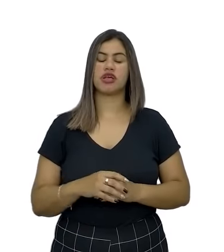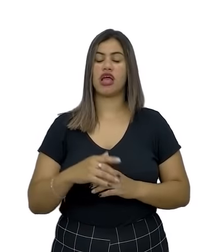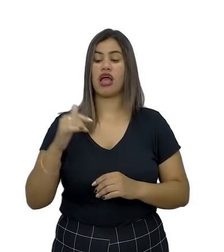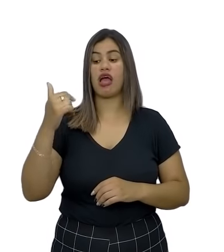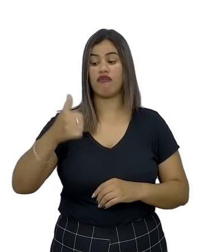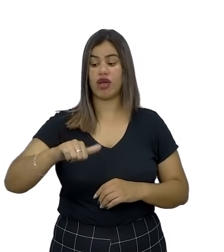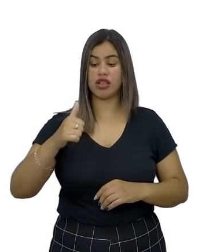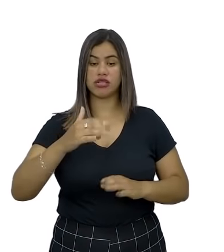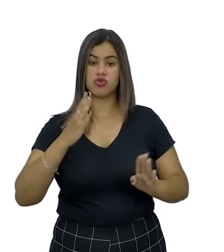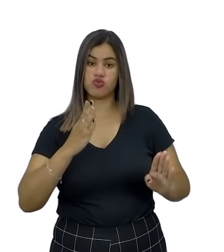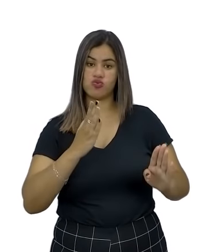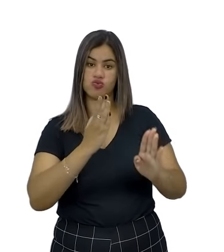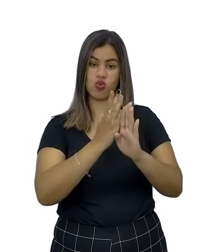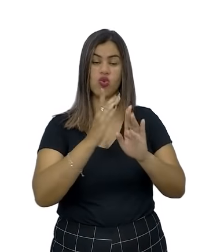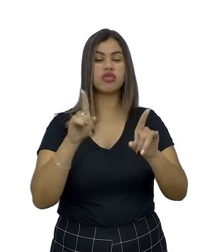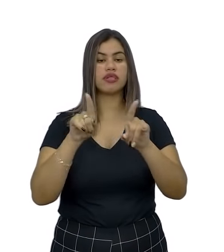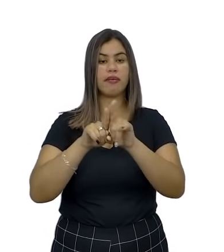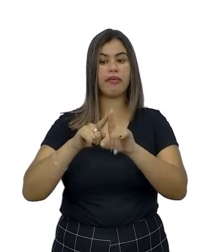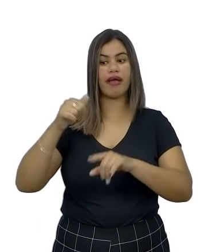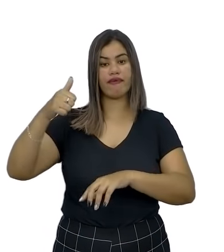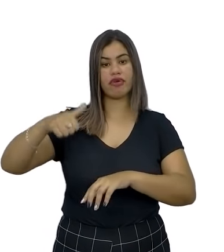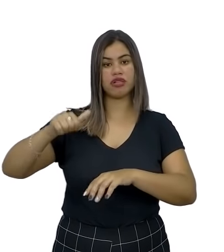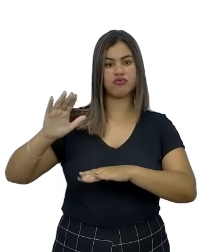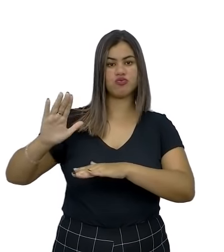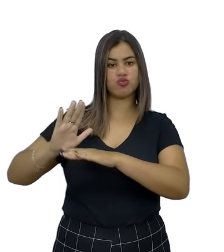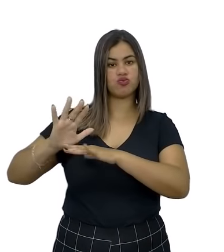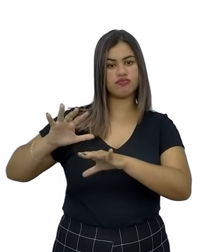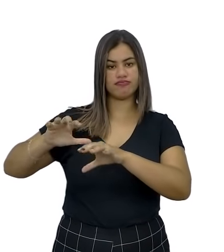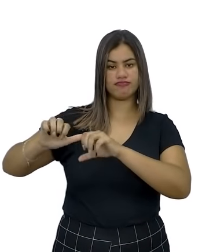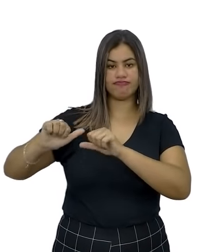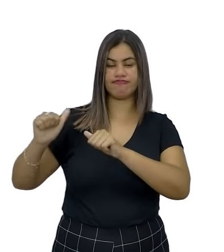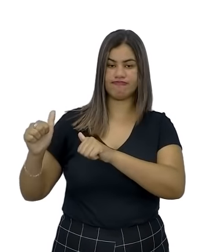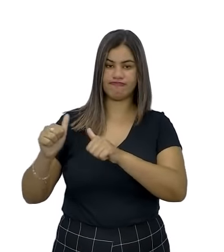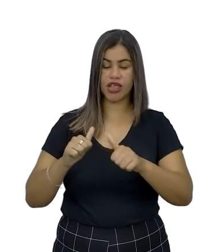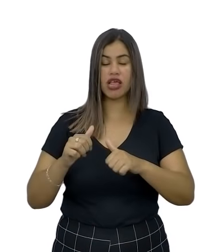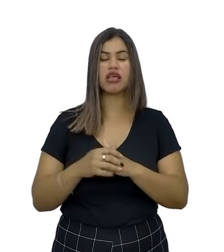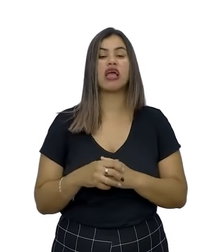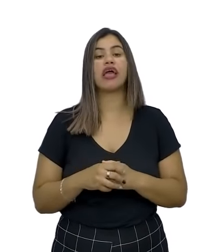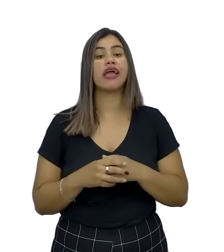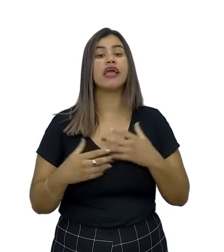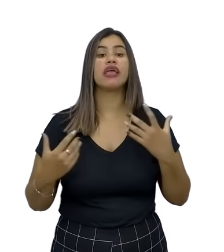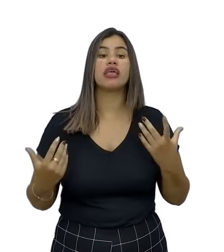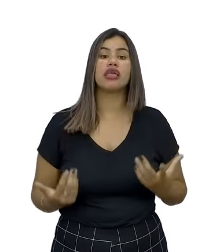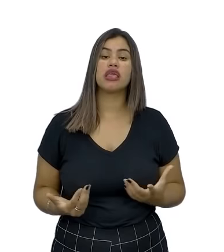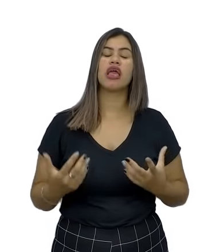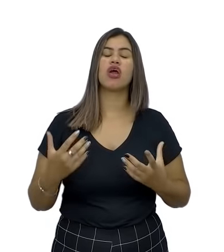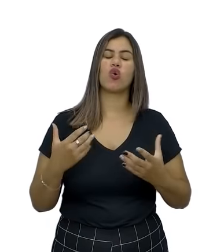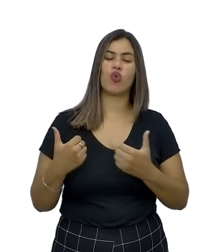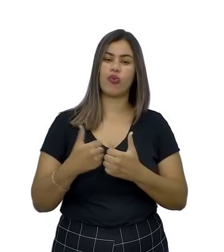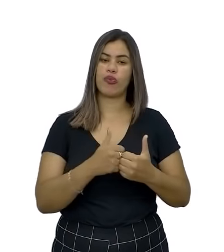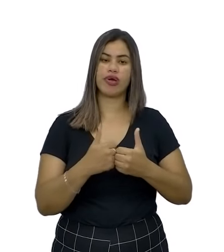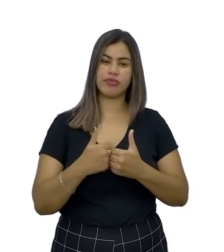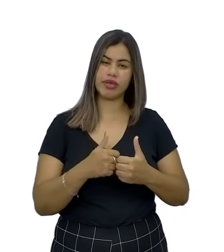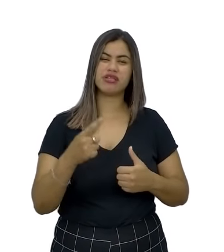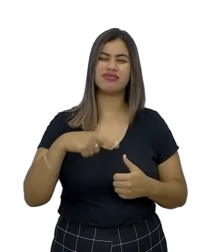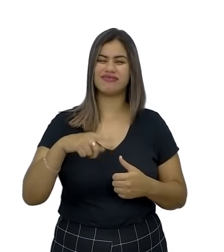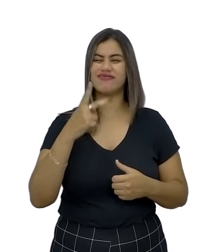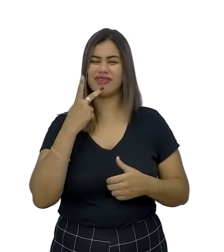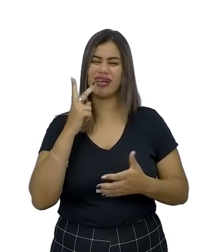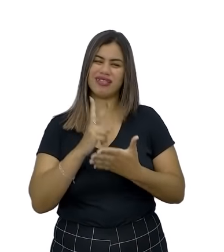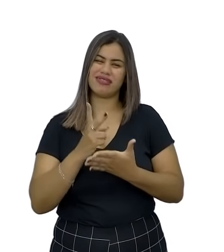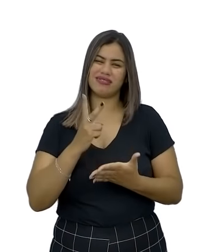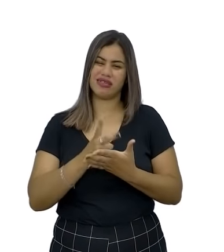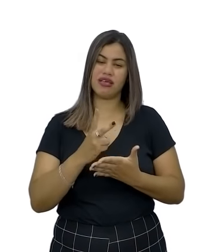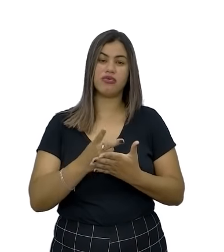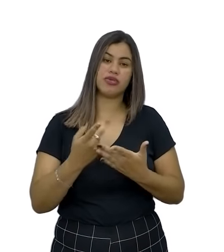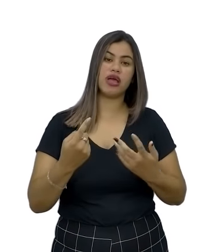diagnóstica como a avaliação formativa, o acompanhamento, que a gente vem falando o tempo inteiro, a necessidade, né, que a gente não